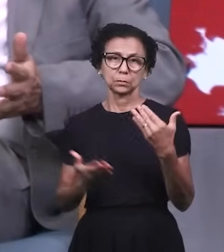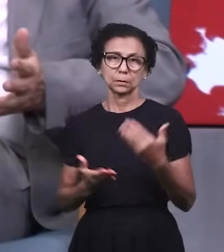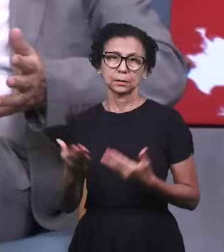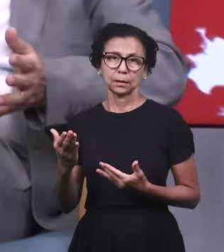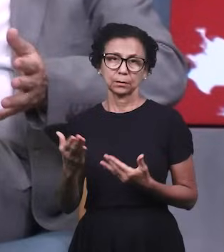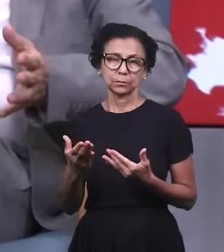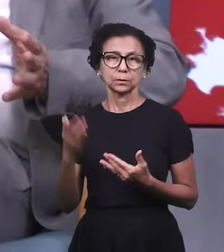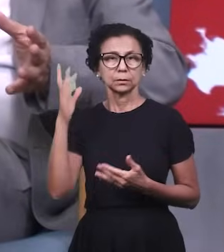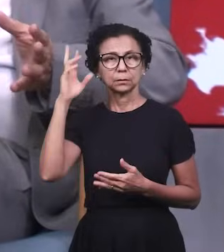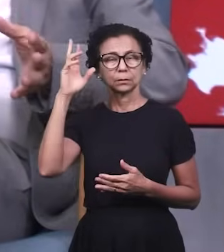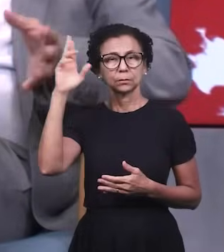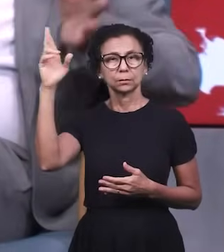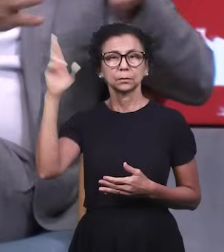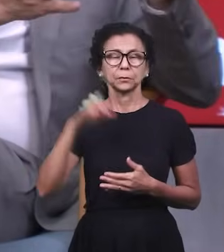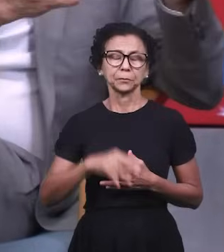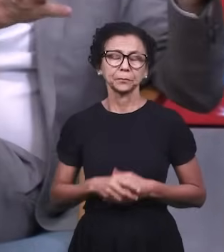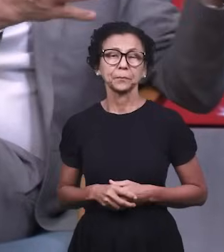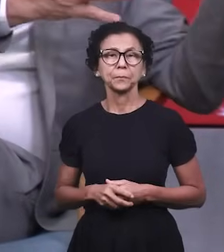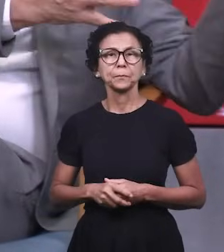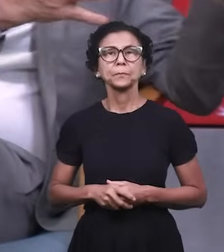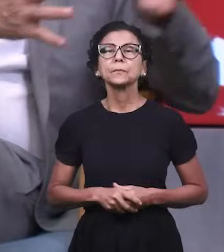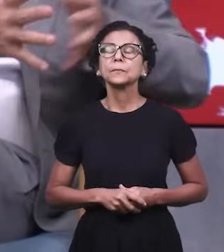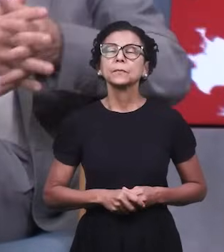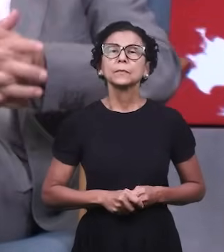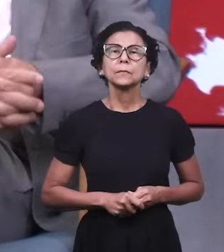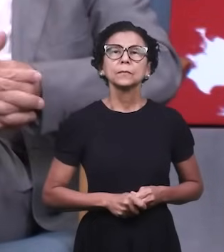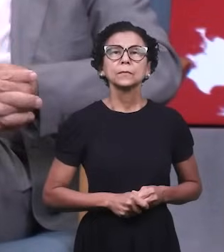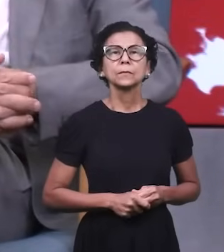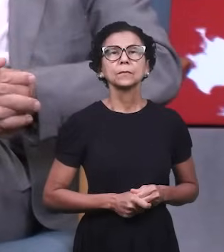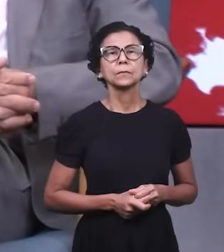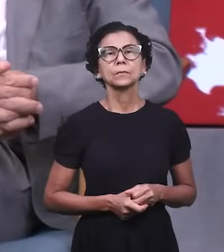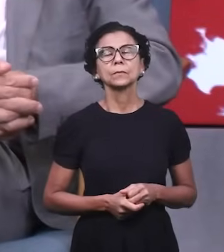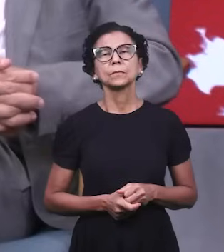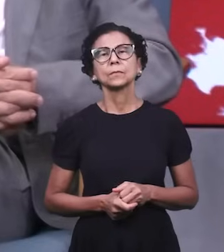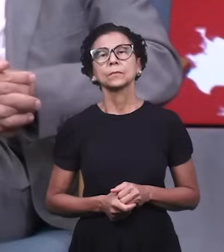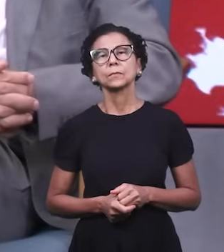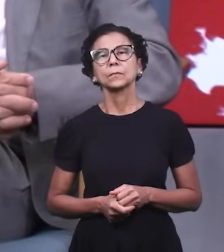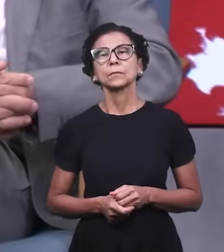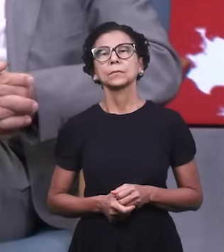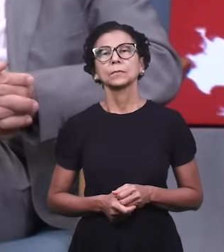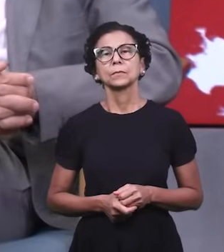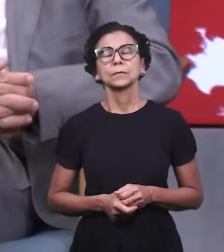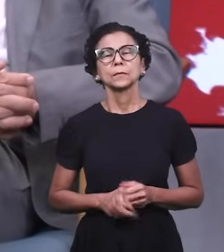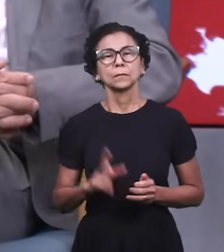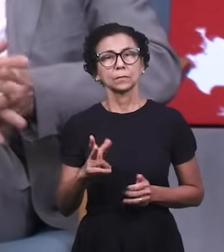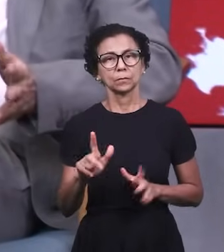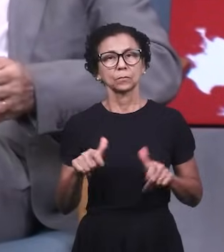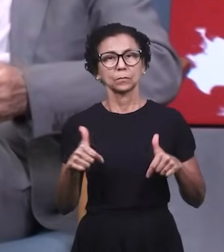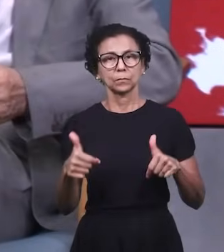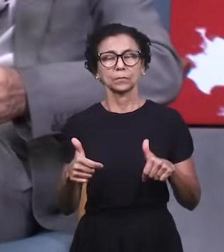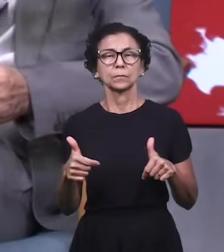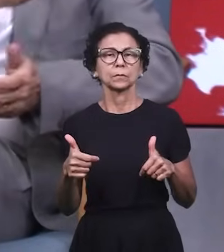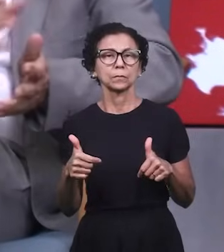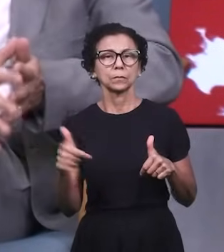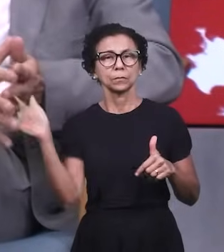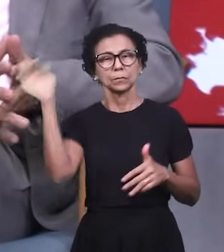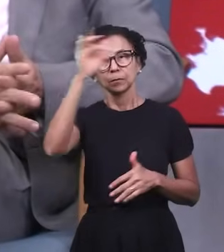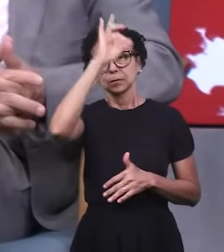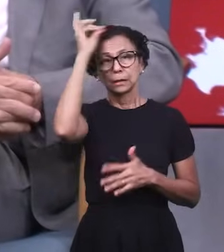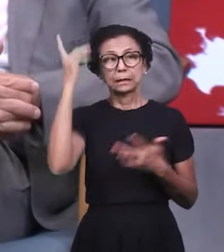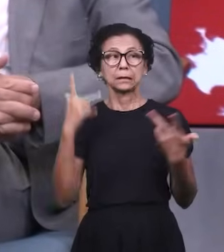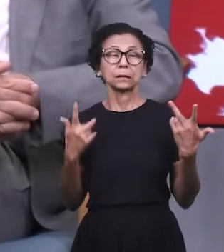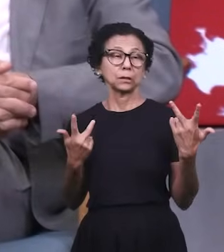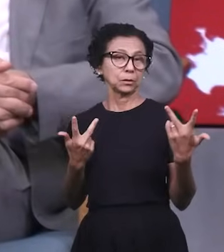na igreja, da mesma forma o Espírito Santo operou no Velho Testamento. É só você